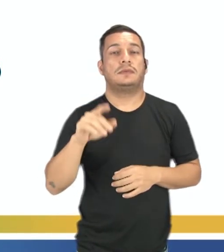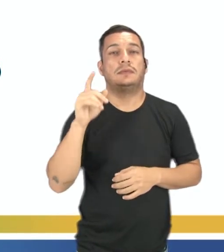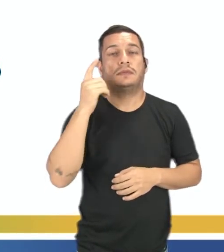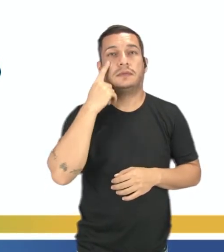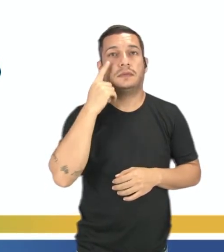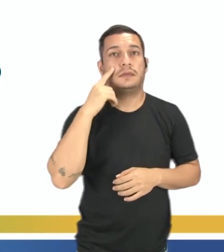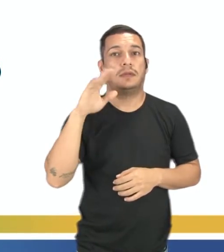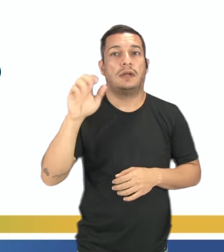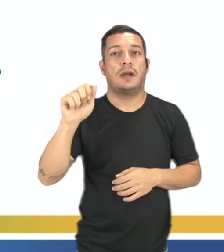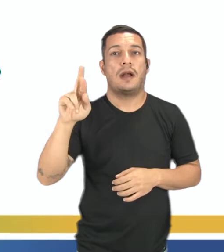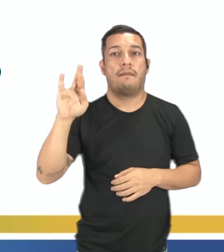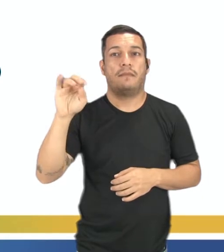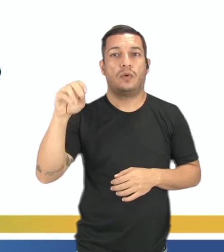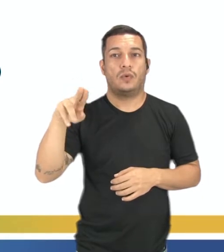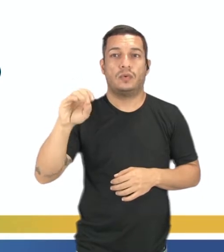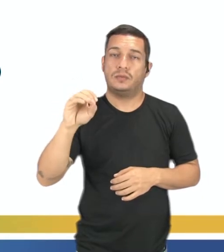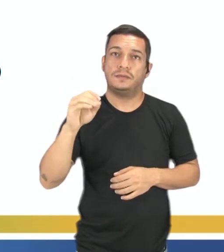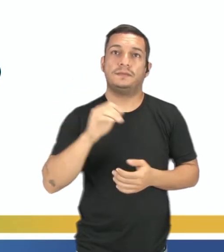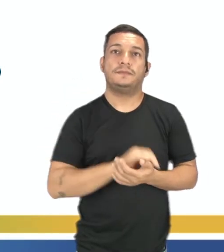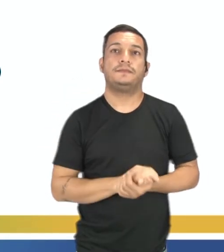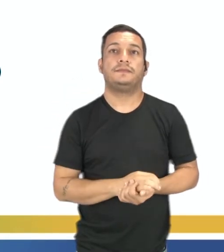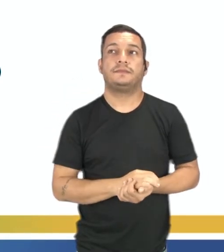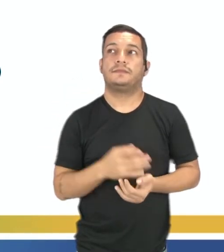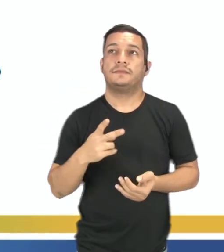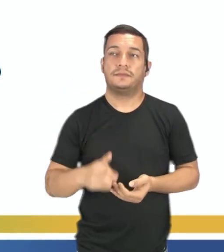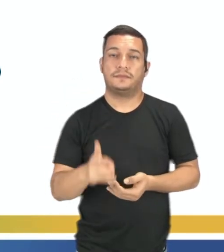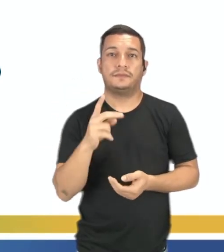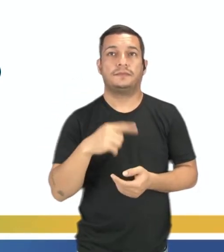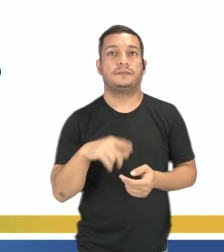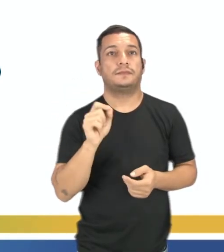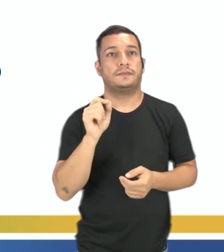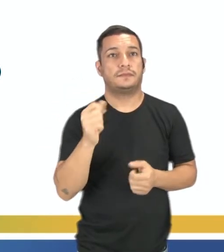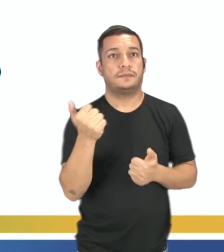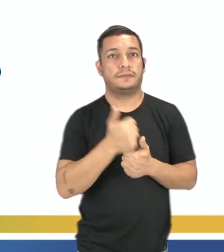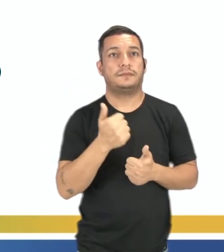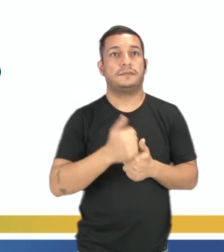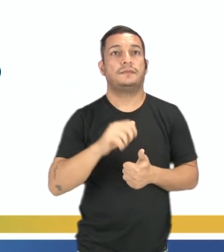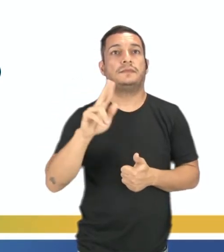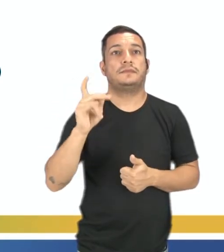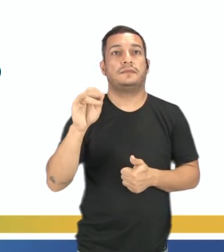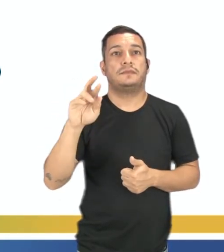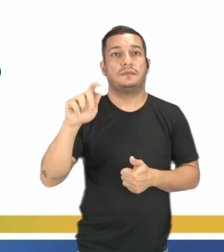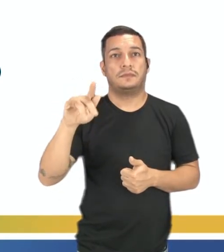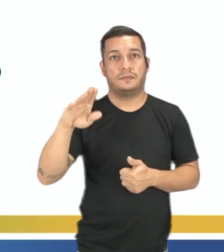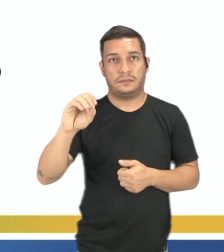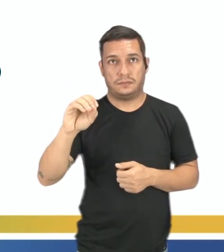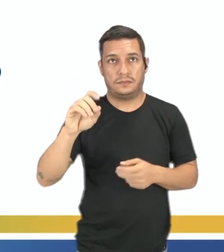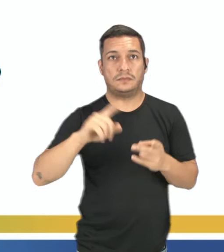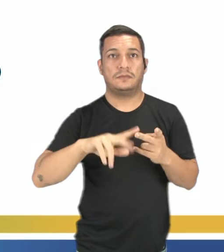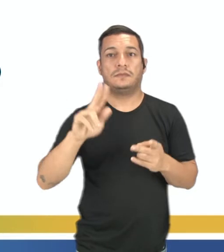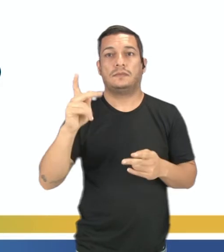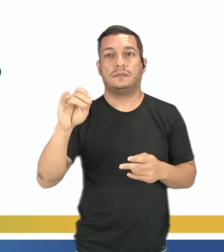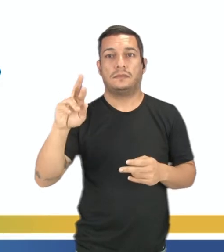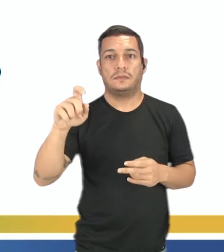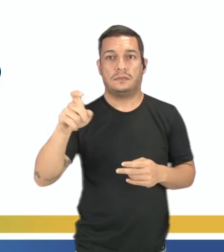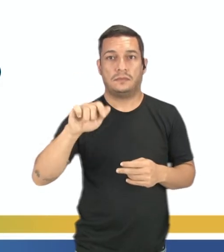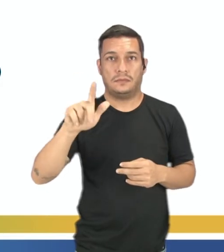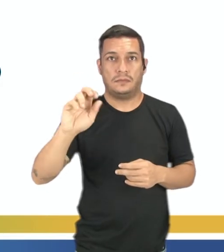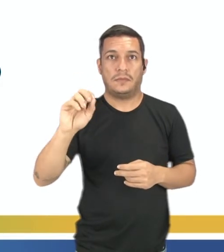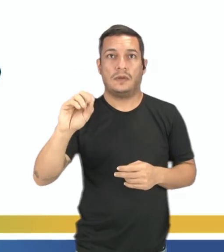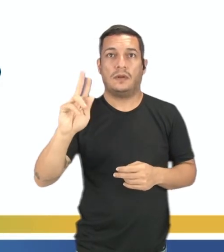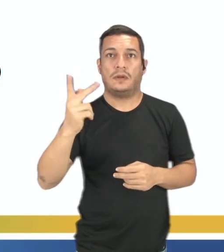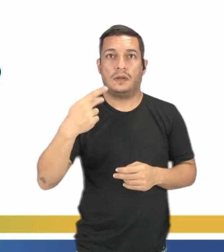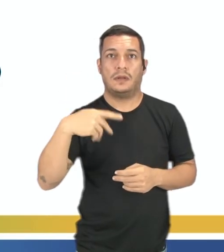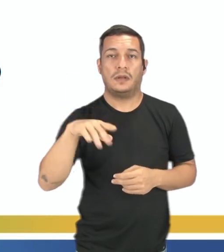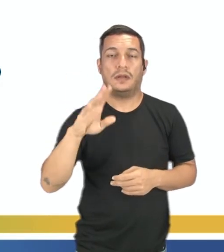por o carbono beleza continuando por meio da substituição do hidrogênio da hidroxila ou